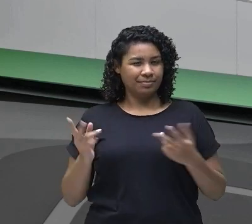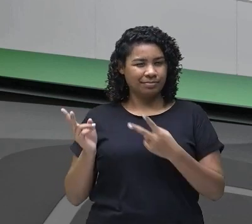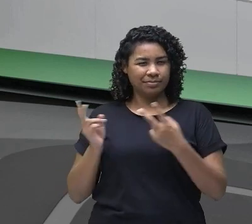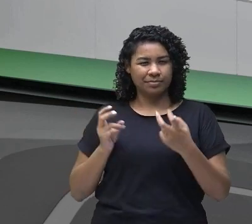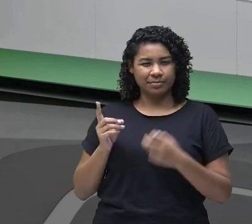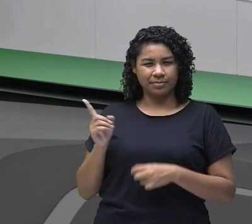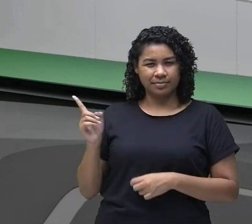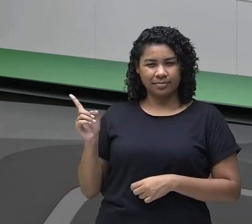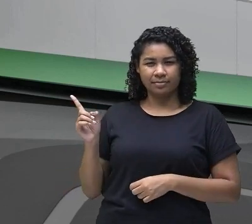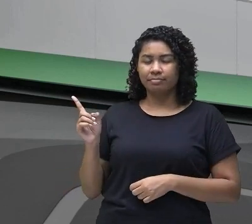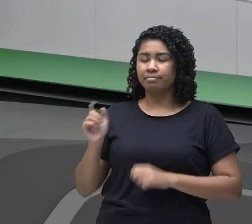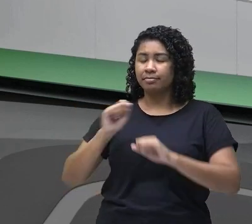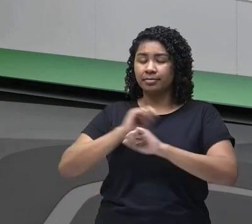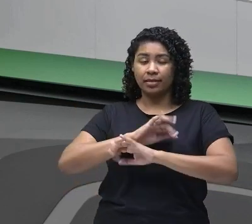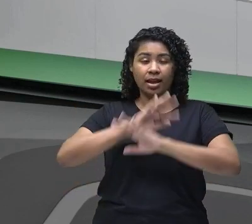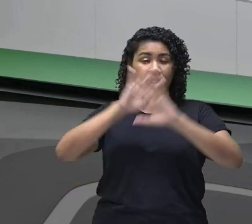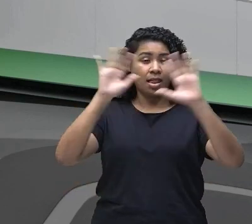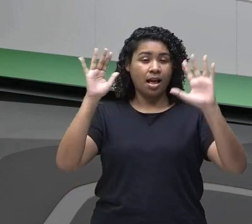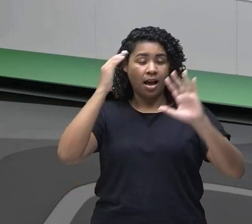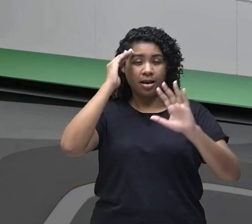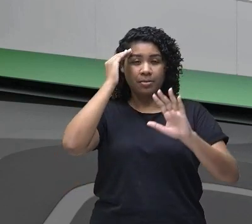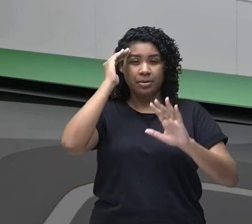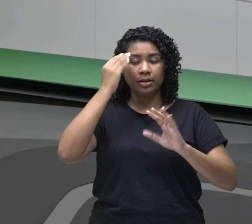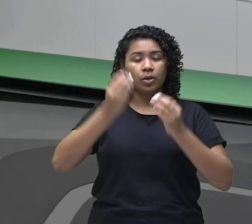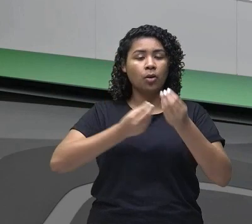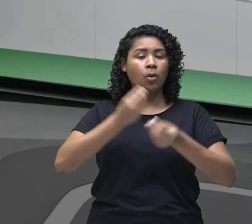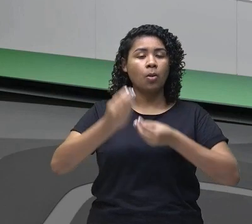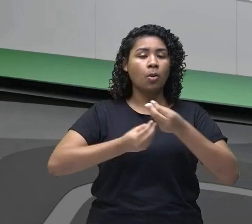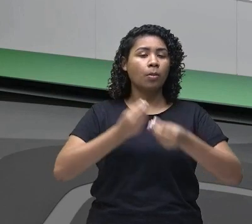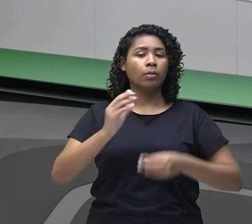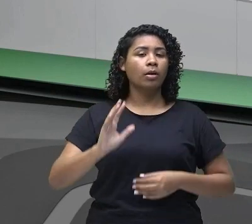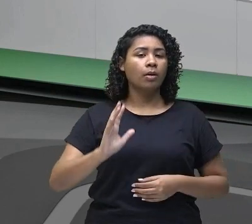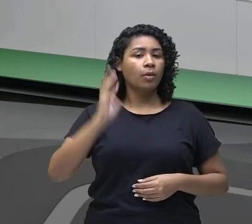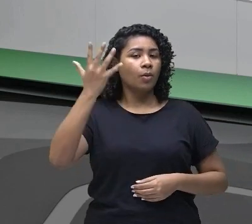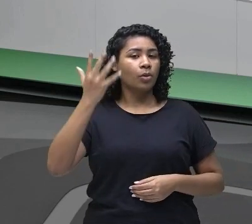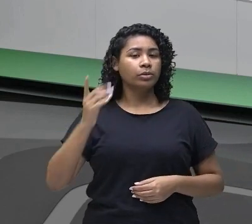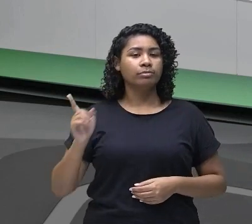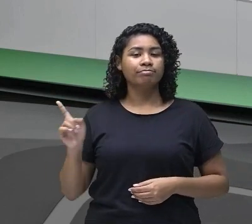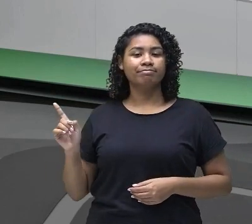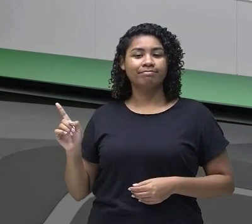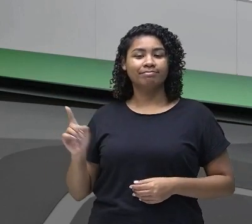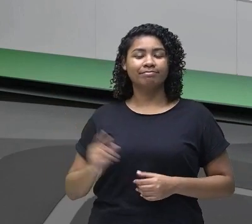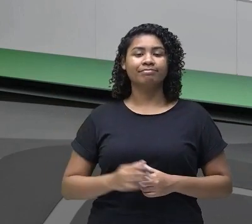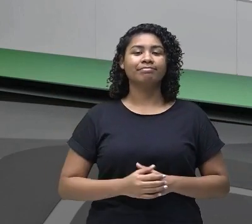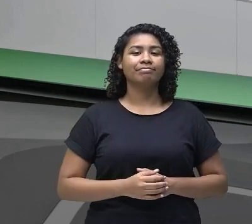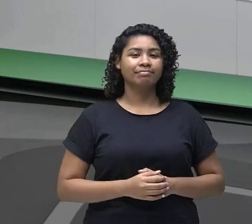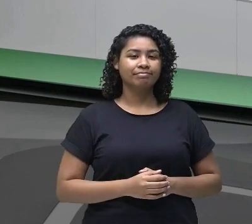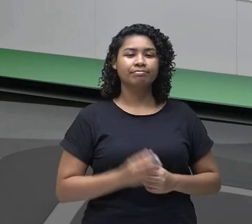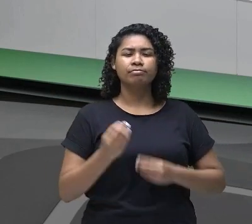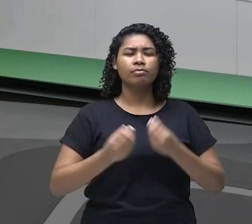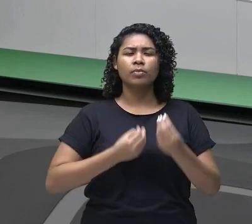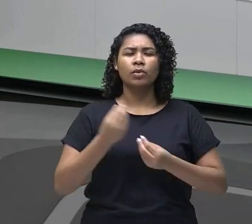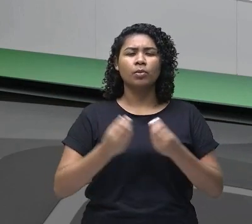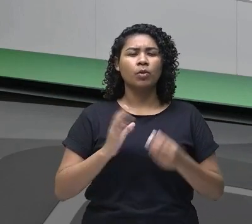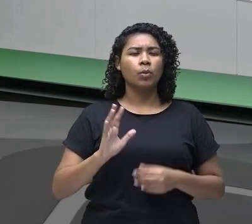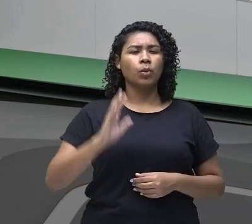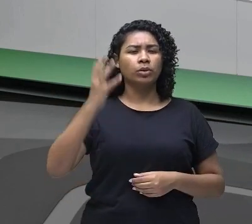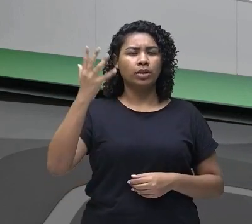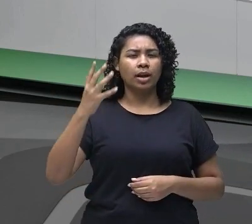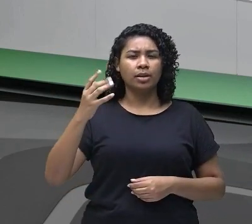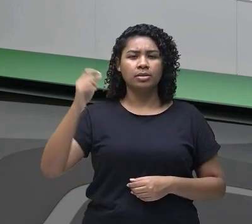aí, a gente deixou bem claro como é que funciona essa separação, como é que funciona os raios,